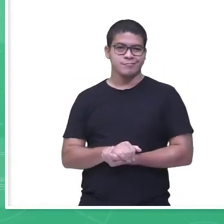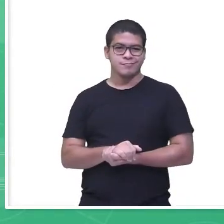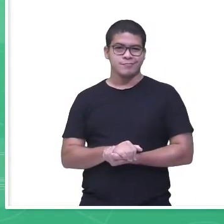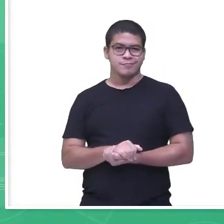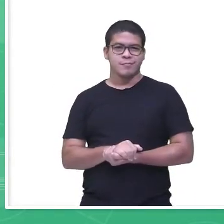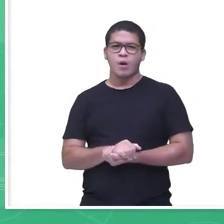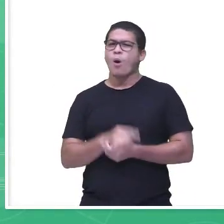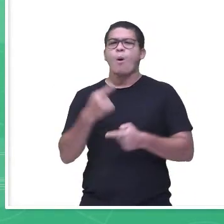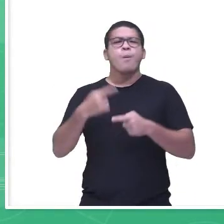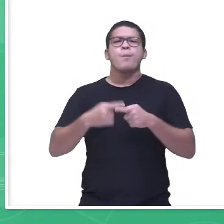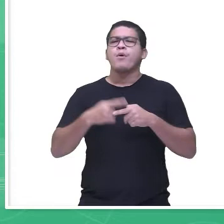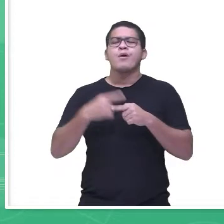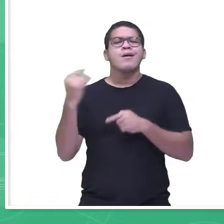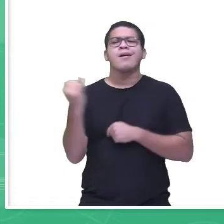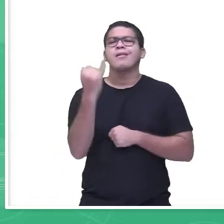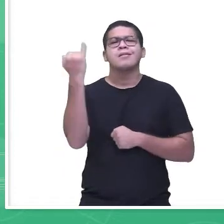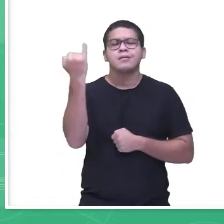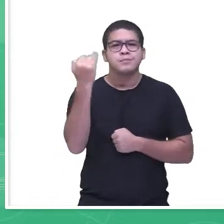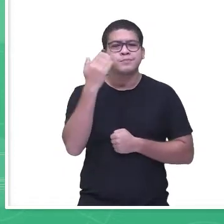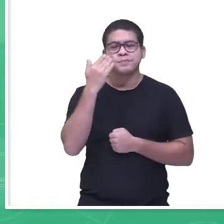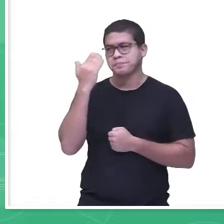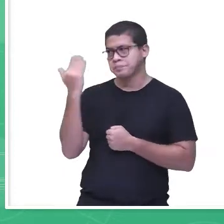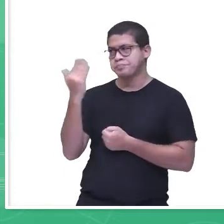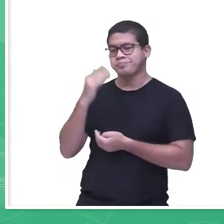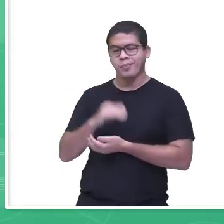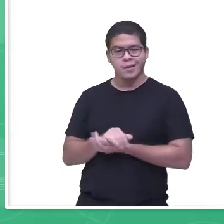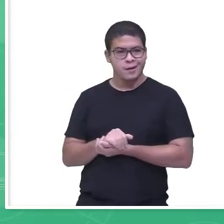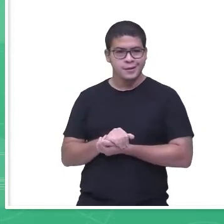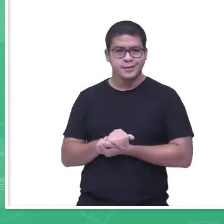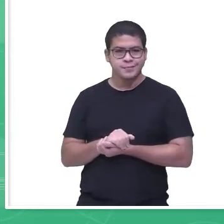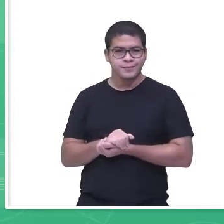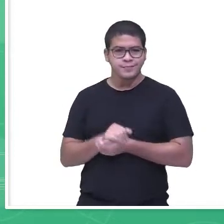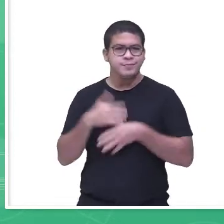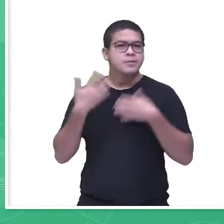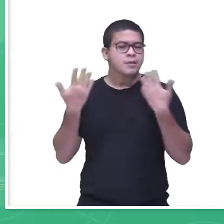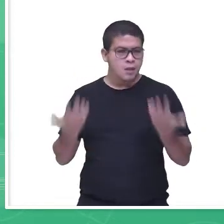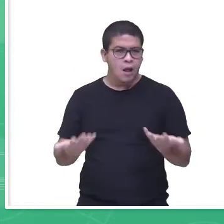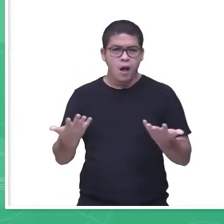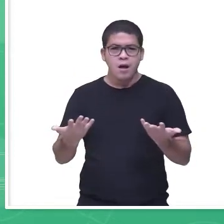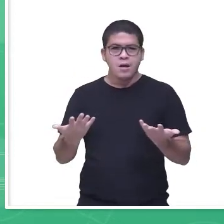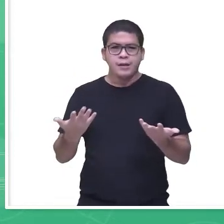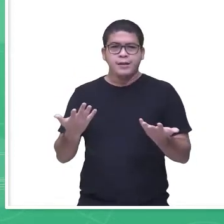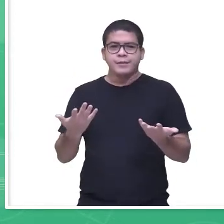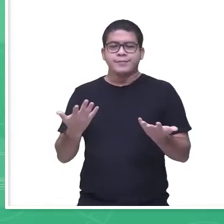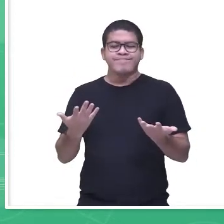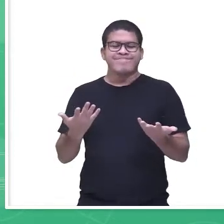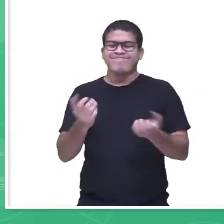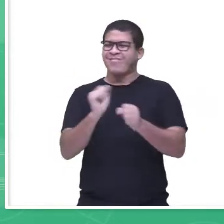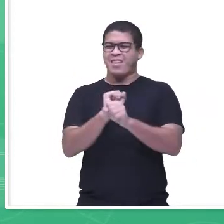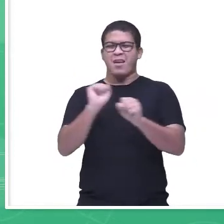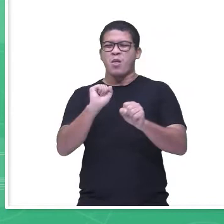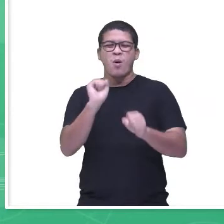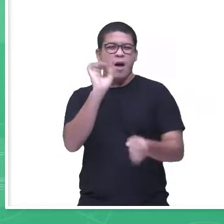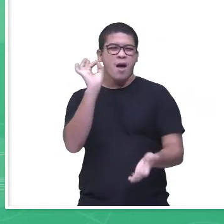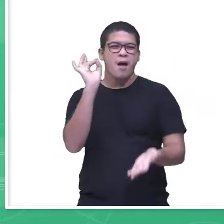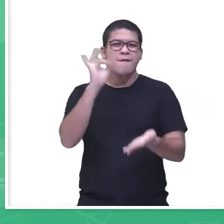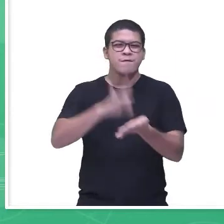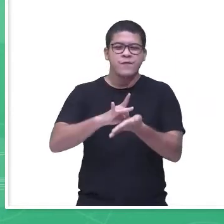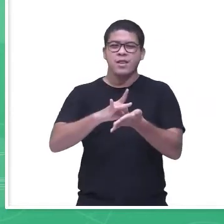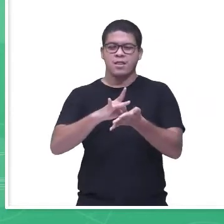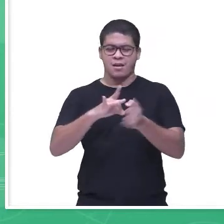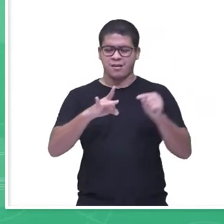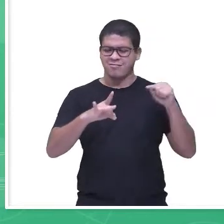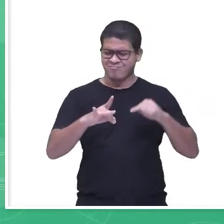aqui então. Era importante o quê? Para eles, não era dizer algo que fosse